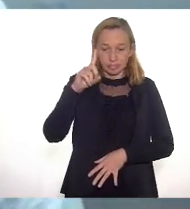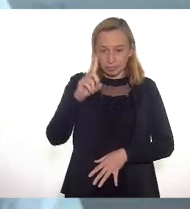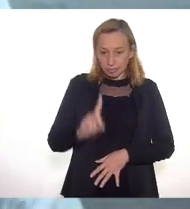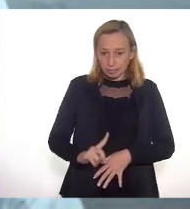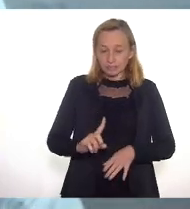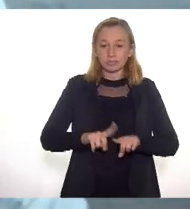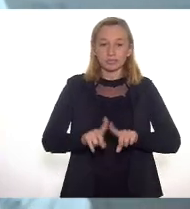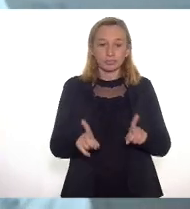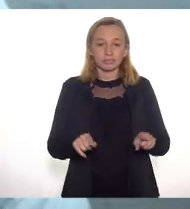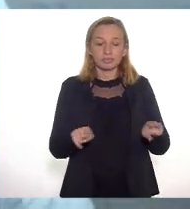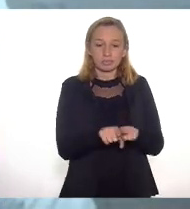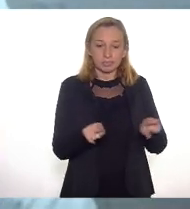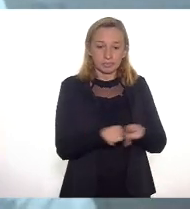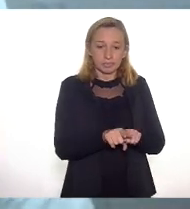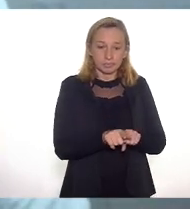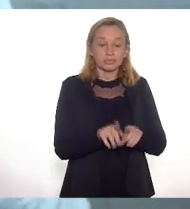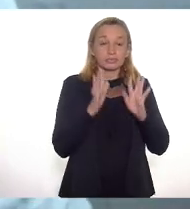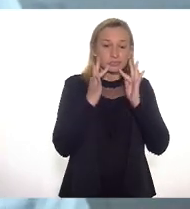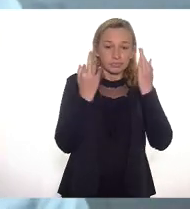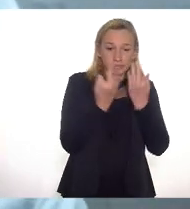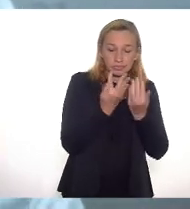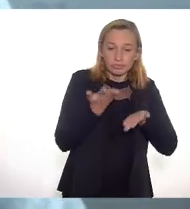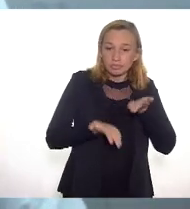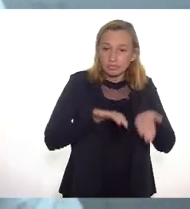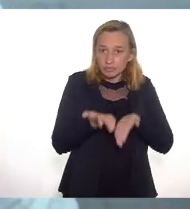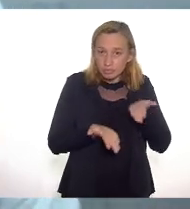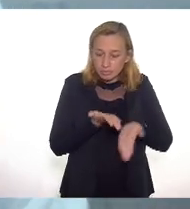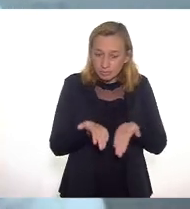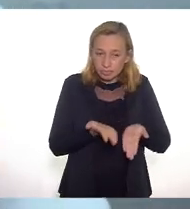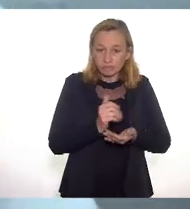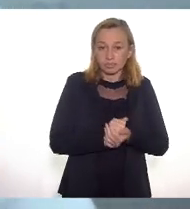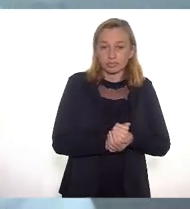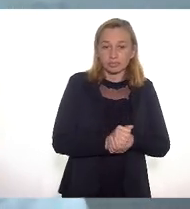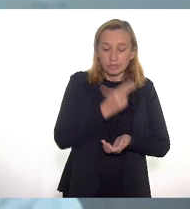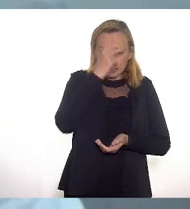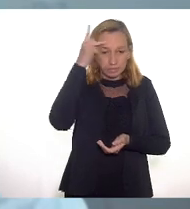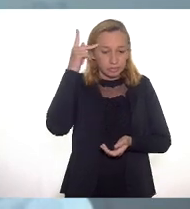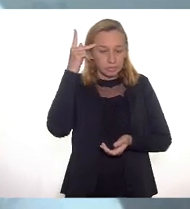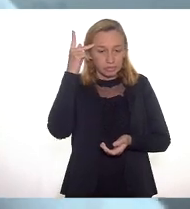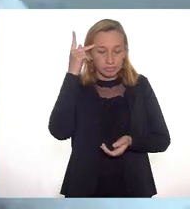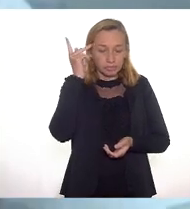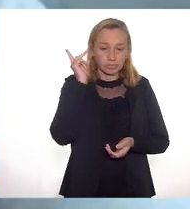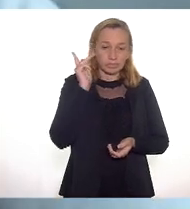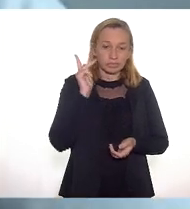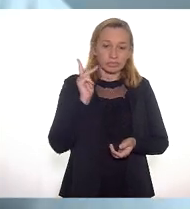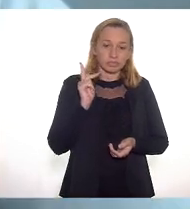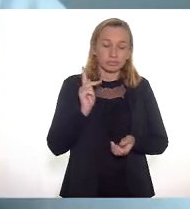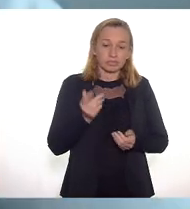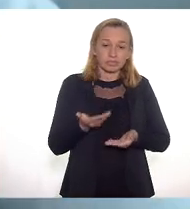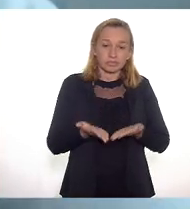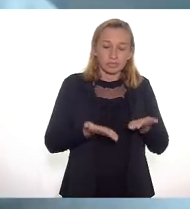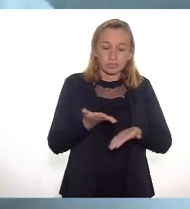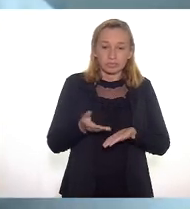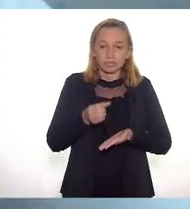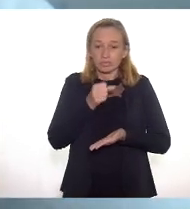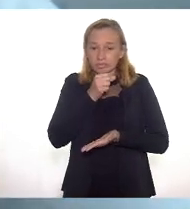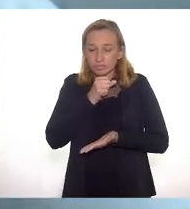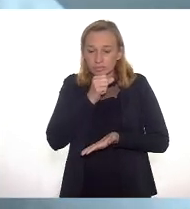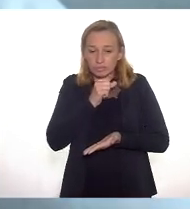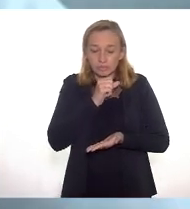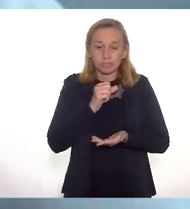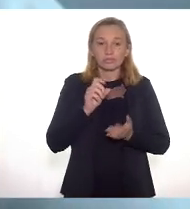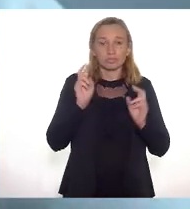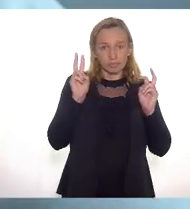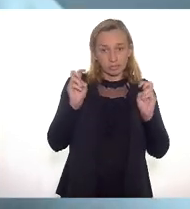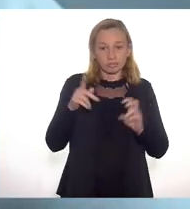mas, sobretudo, aos familiares e cuidadores. São pessoas que estão expostas e que é uma questão, como eu